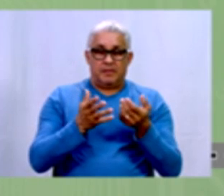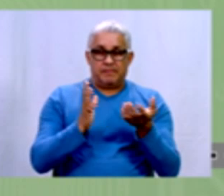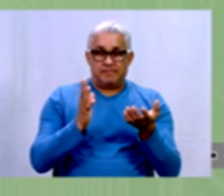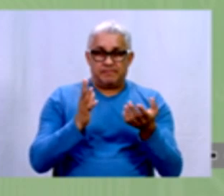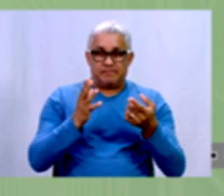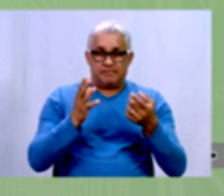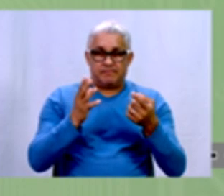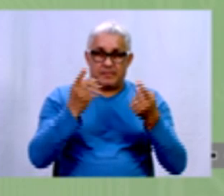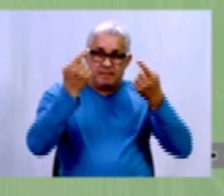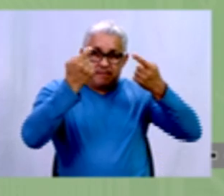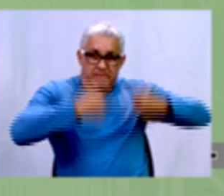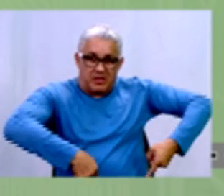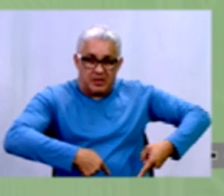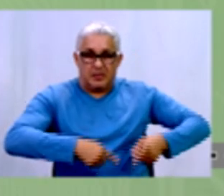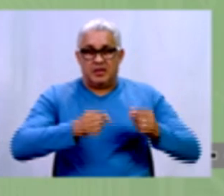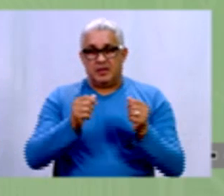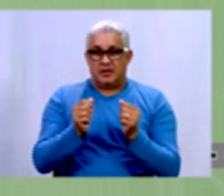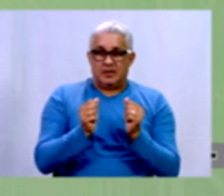do